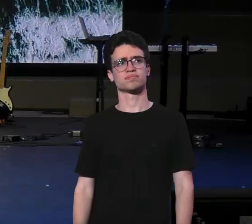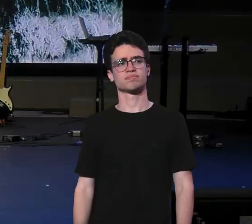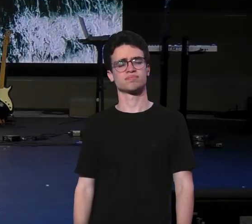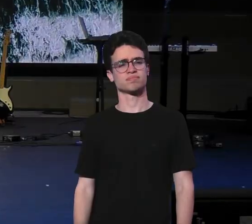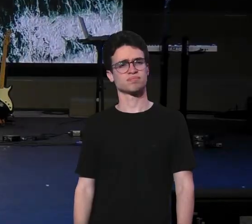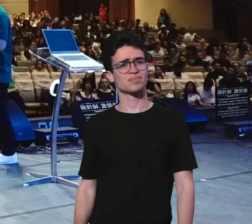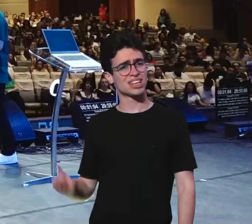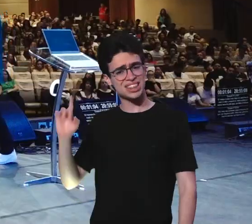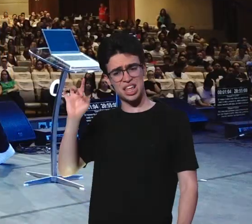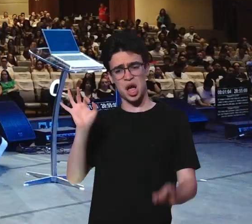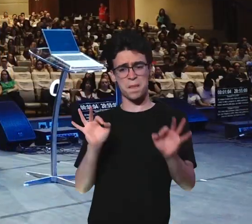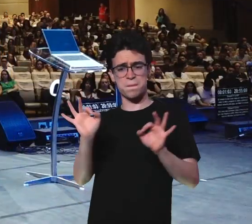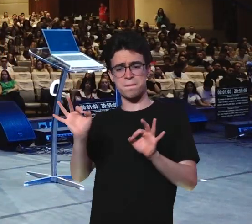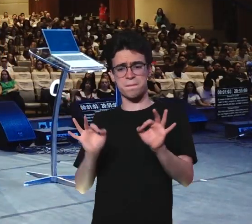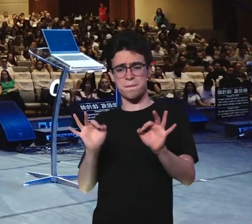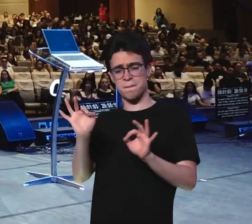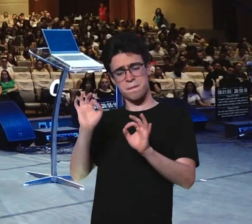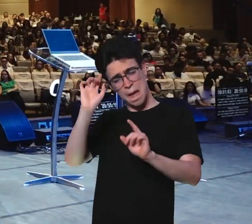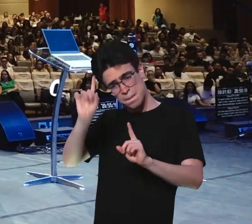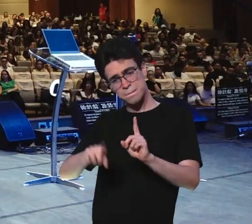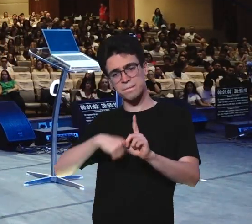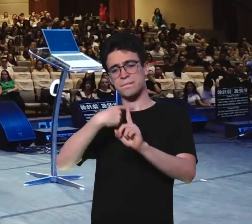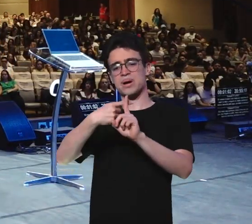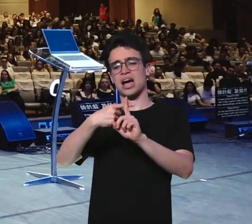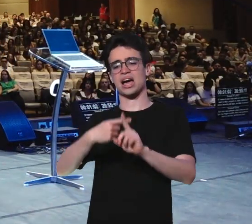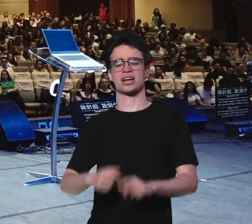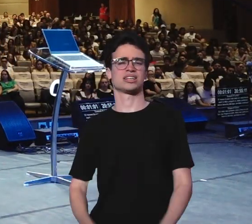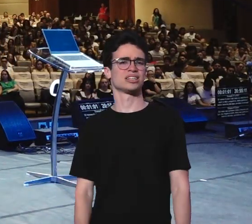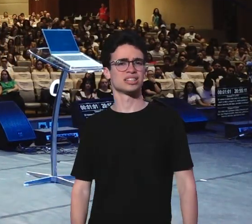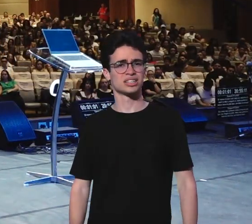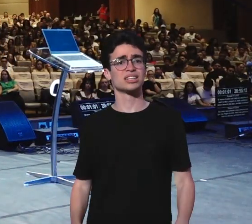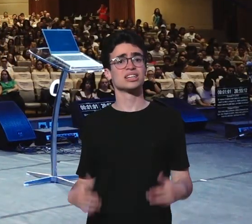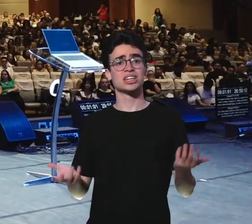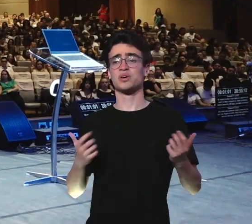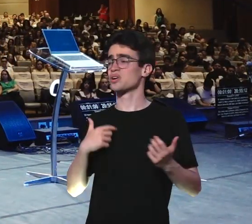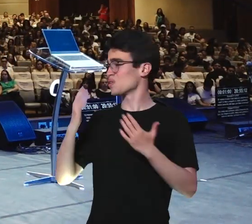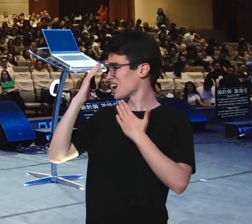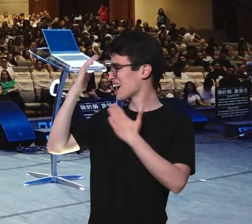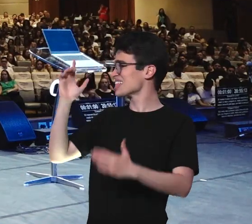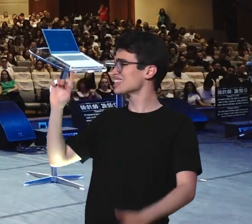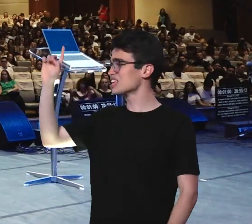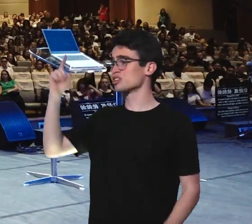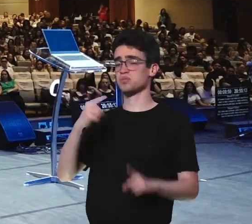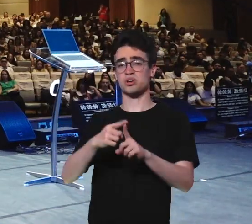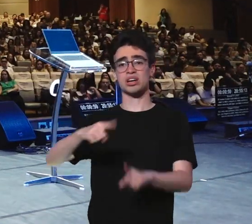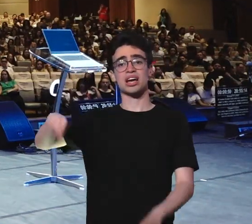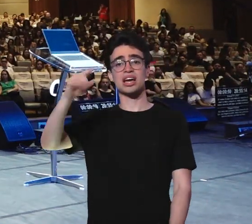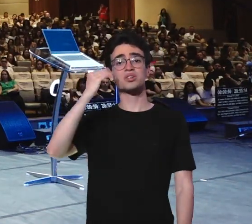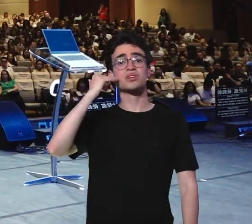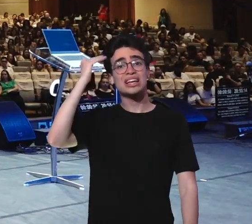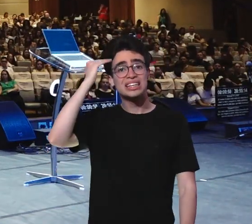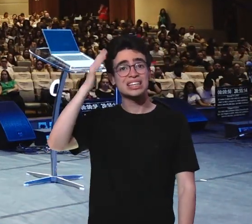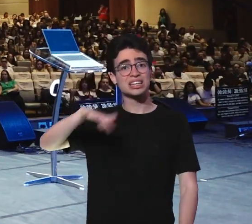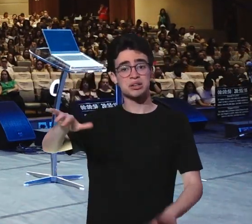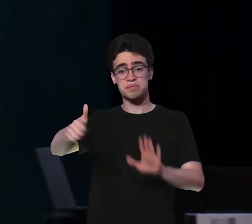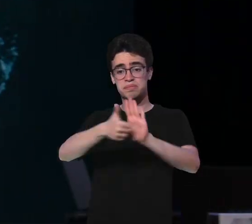Deus tem mais. E eu dou graças a Deus porque os adolescentes da nossa igreja entenderam isso.